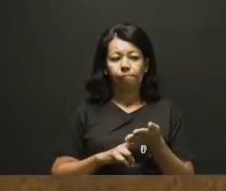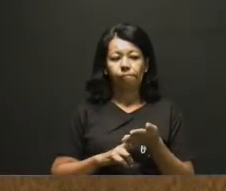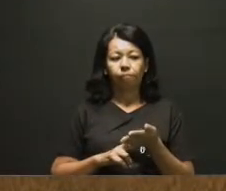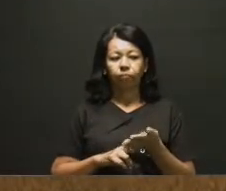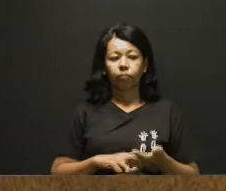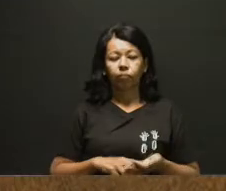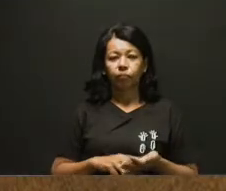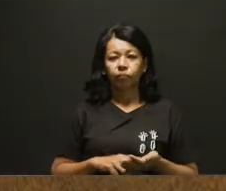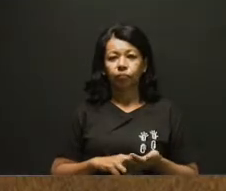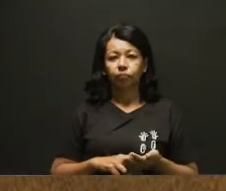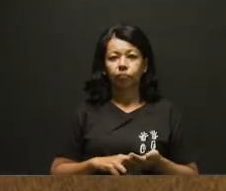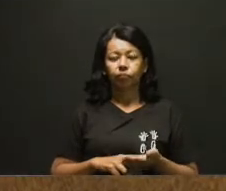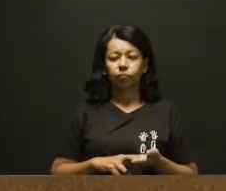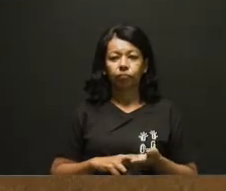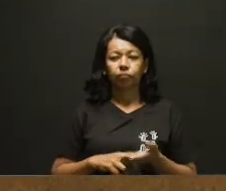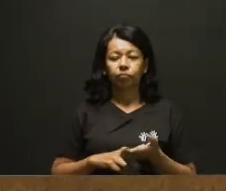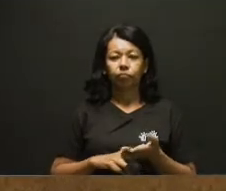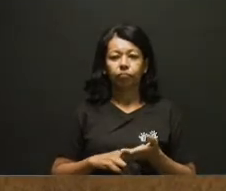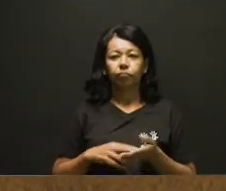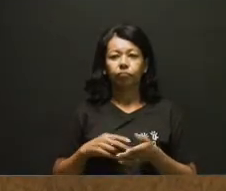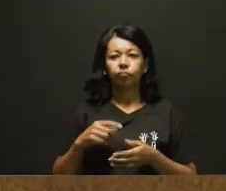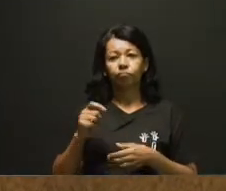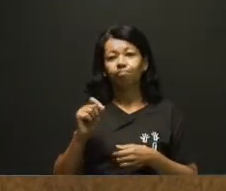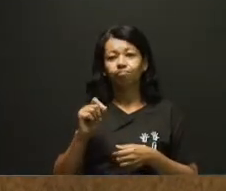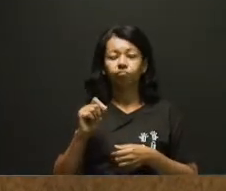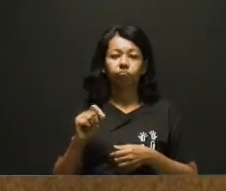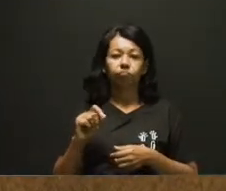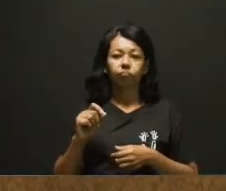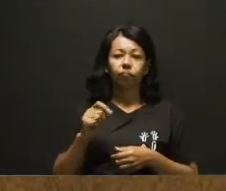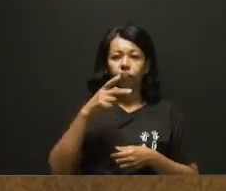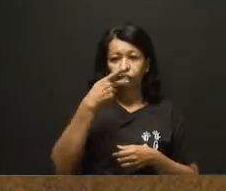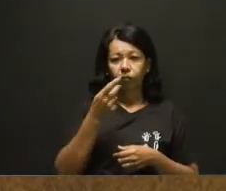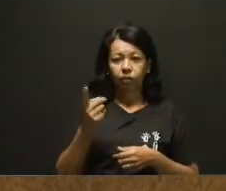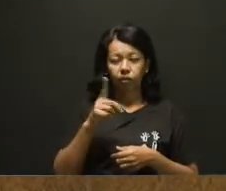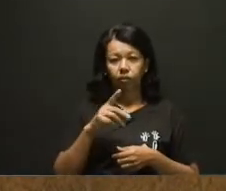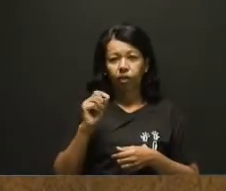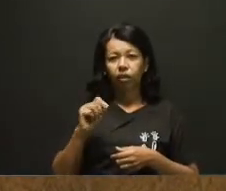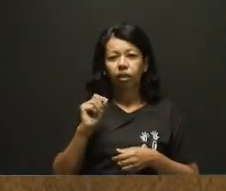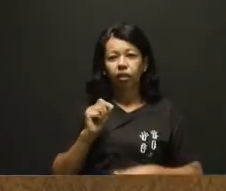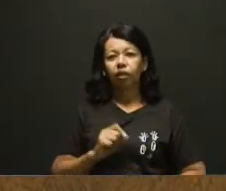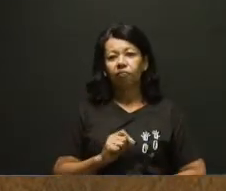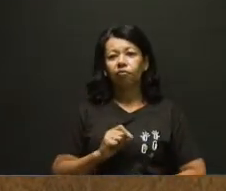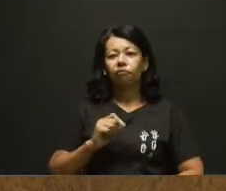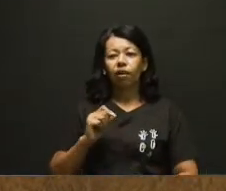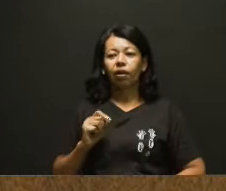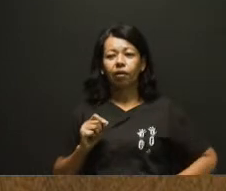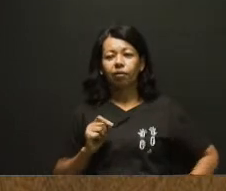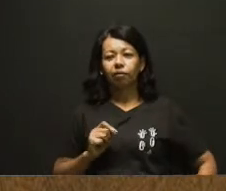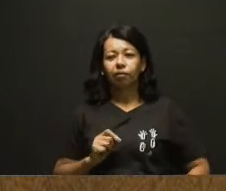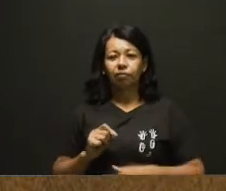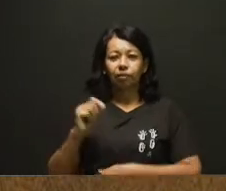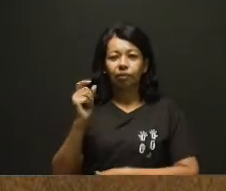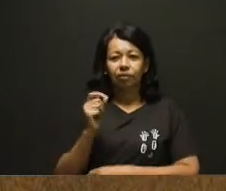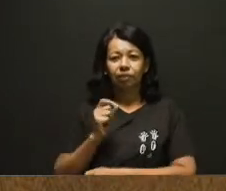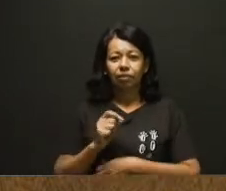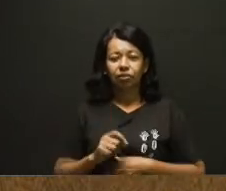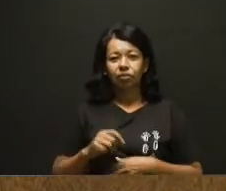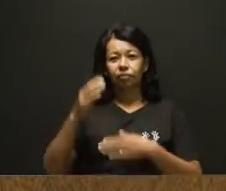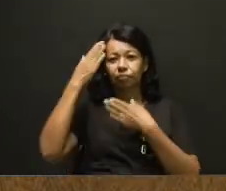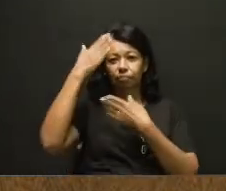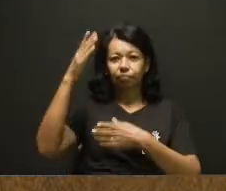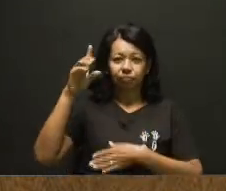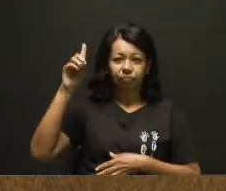é fazer uma consideração a consideração por fazer é bem curtinha só agradecer a deus né